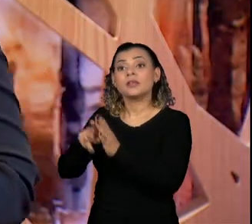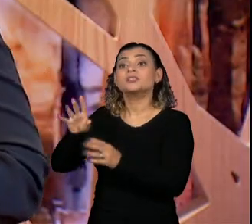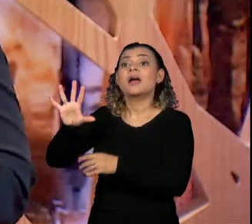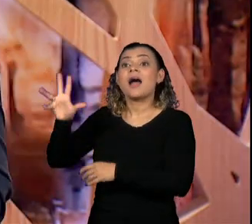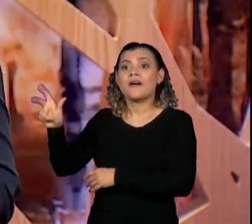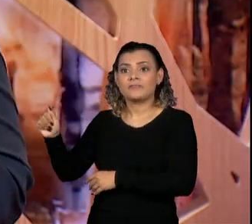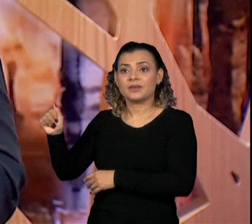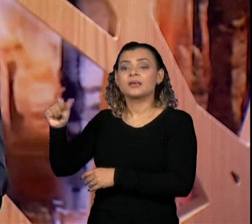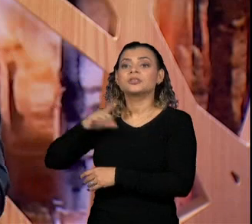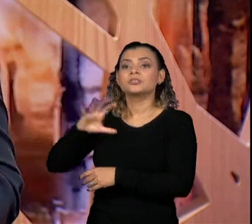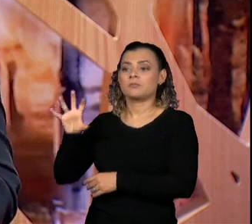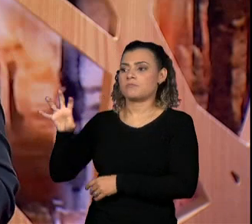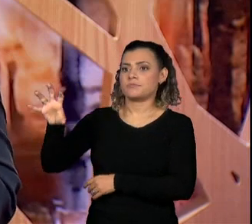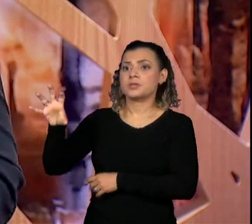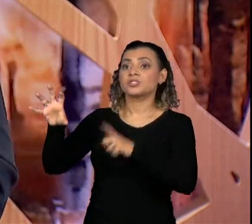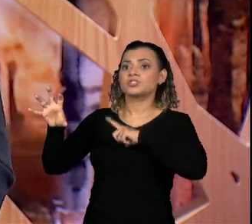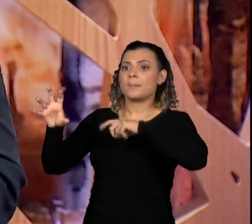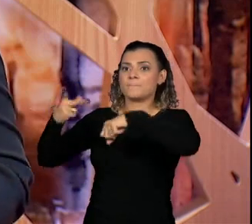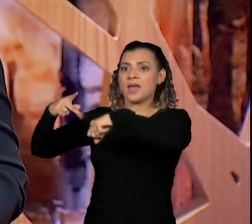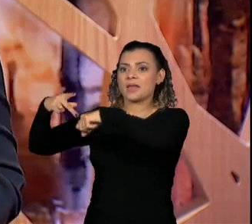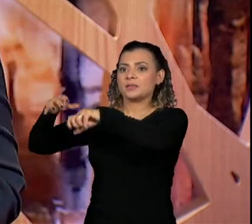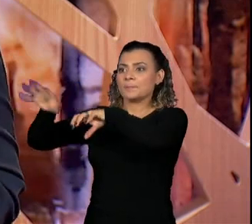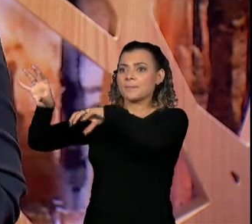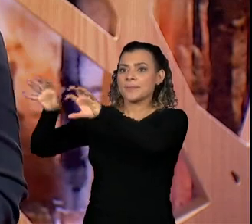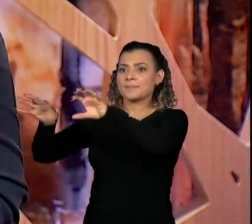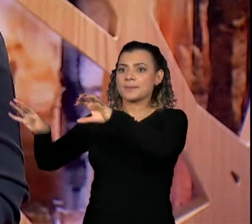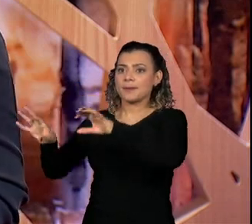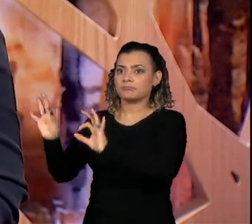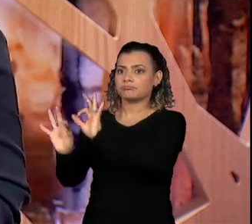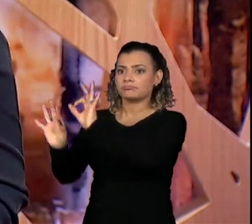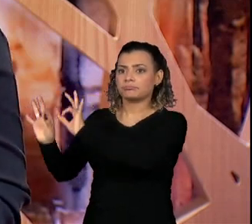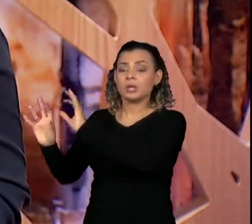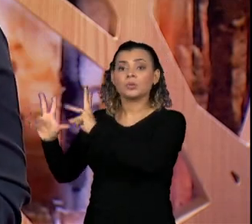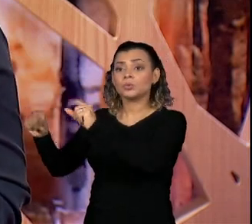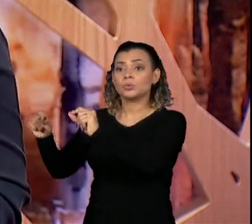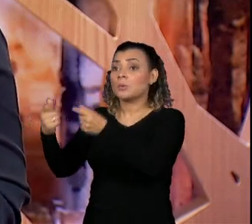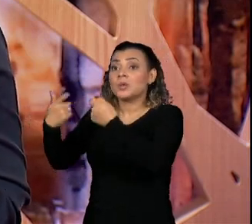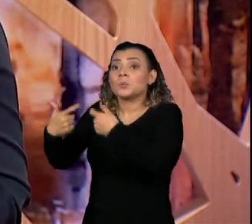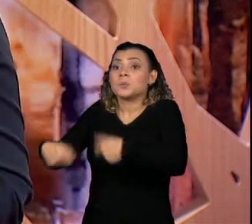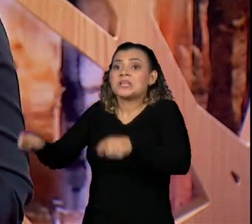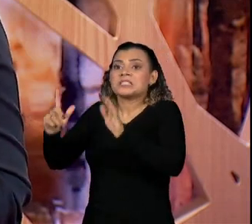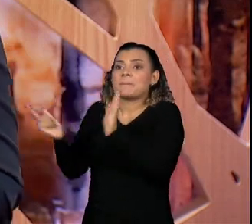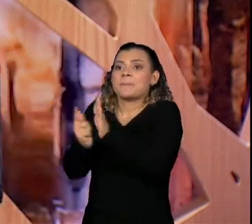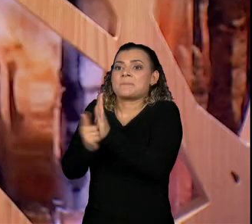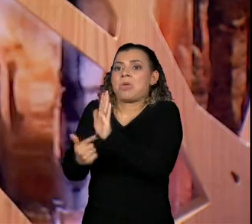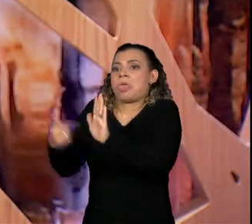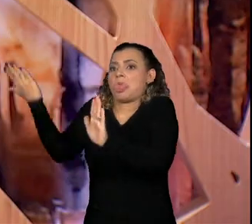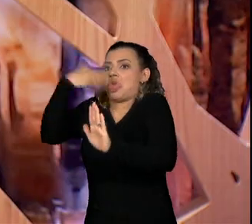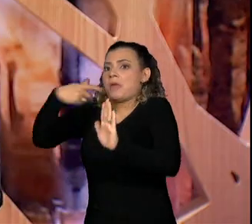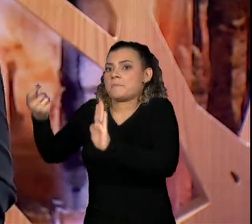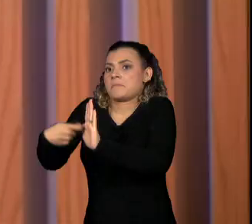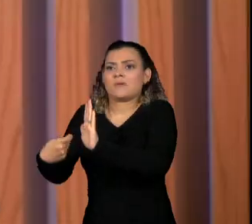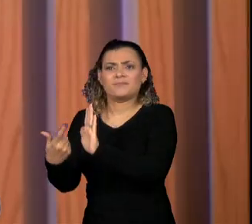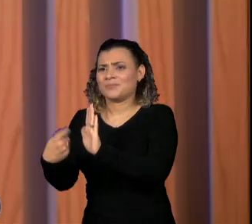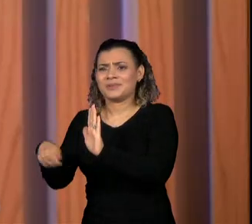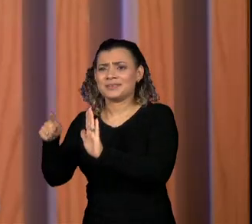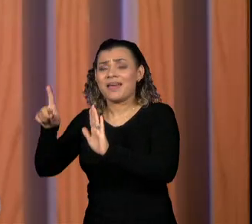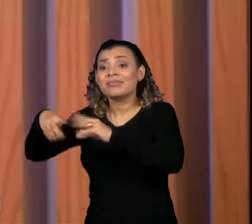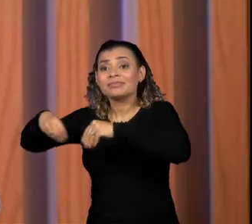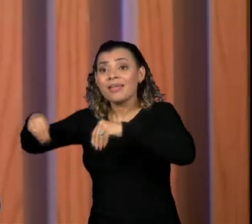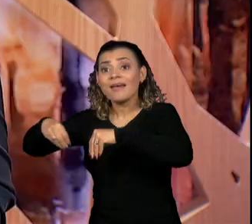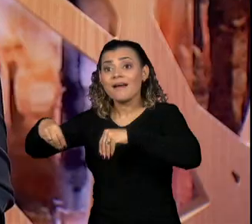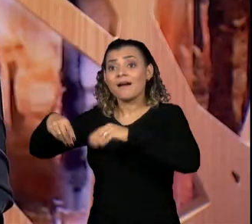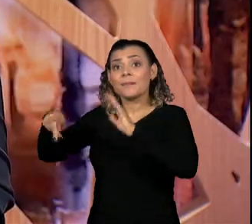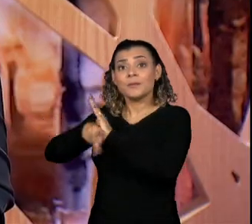eram divididos de forma de posse, de estar no papel. Então, o quilombo é a mesma coisa, porque é a terra deles, e terra e país são